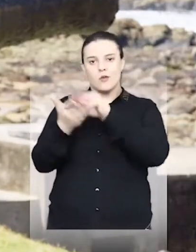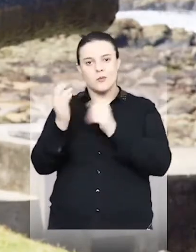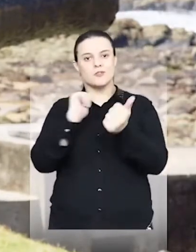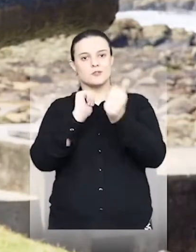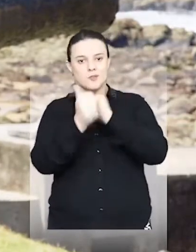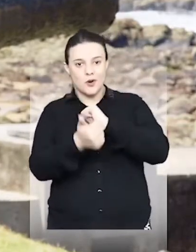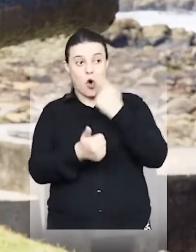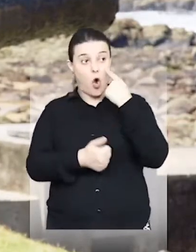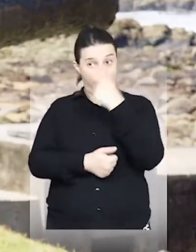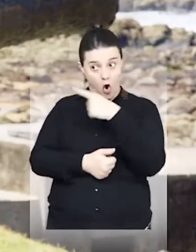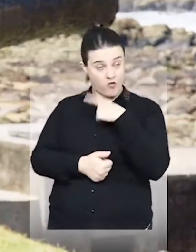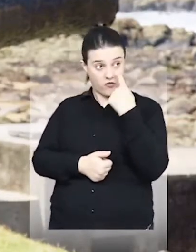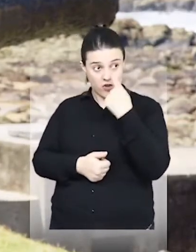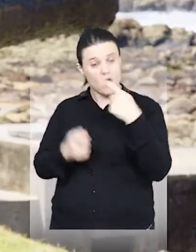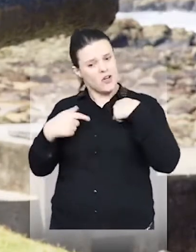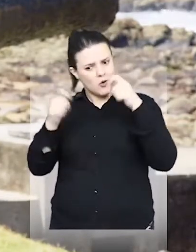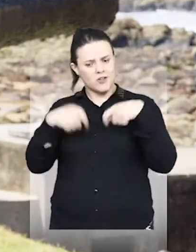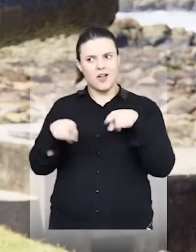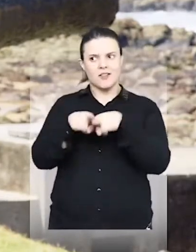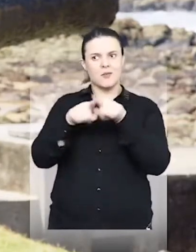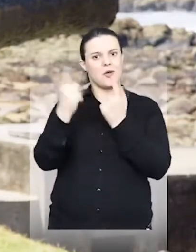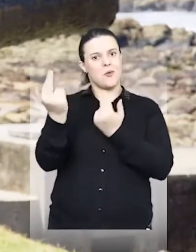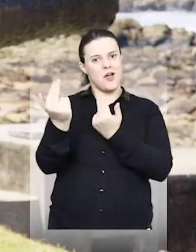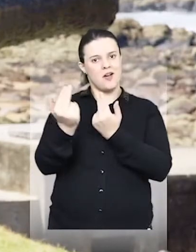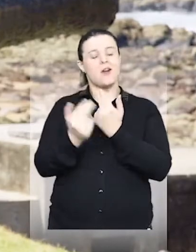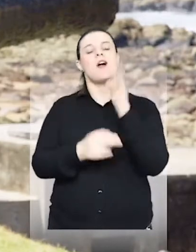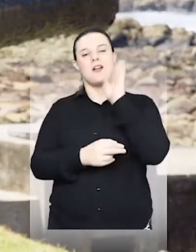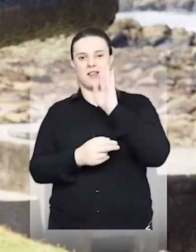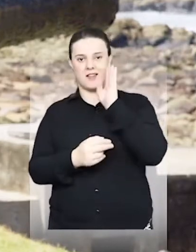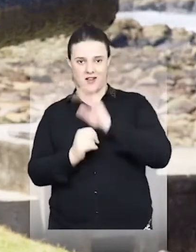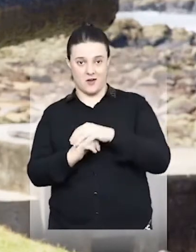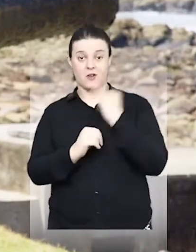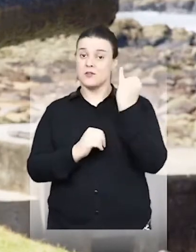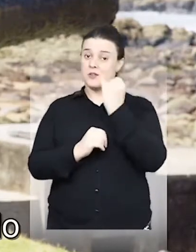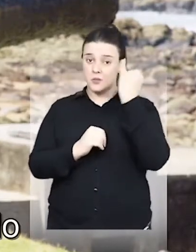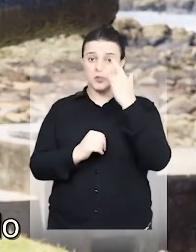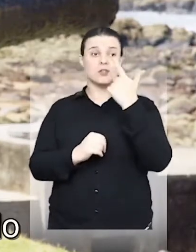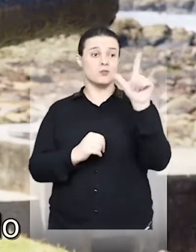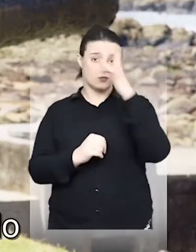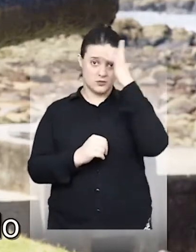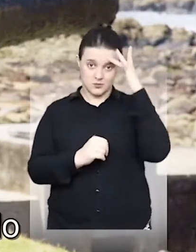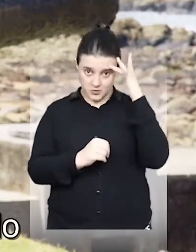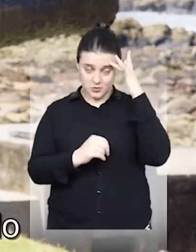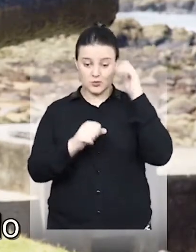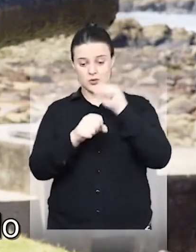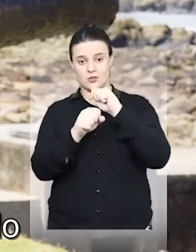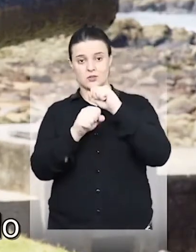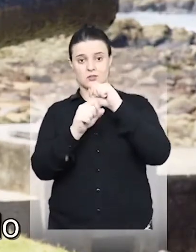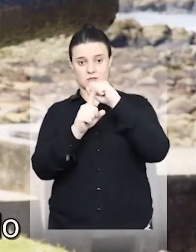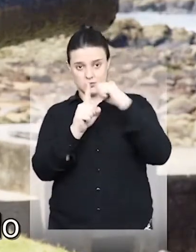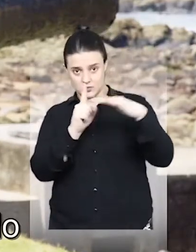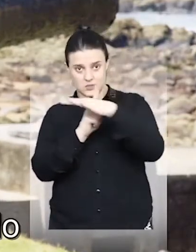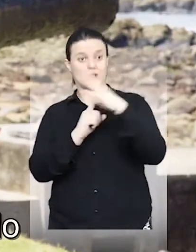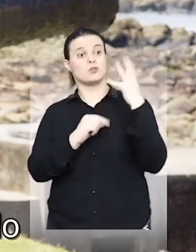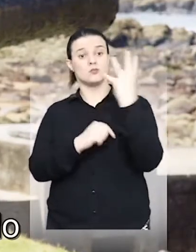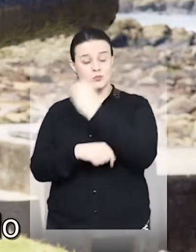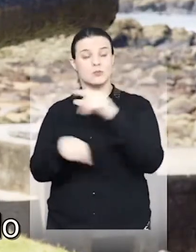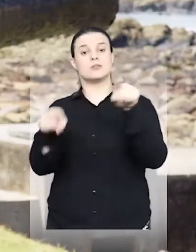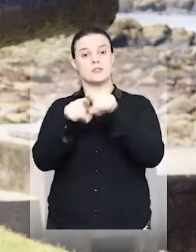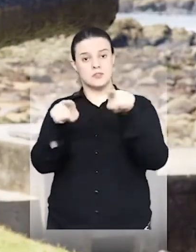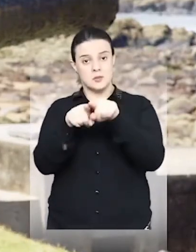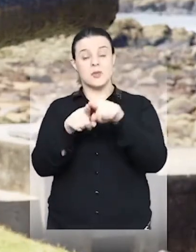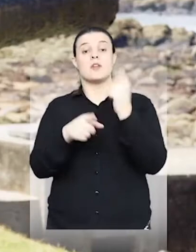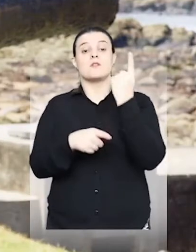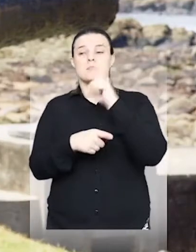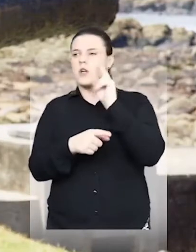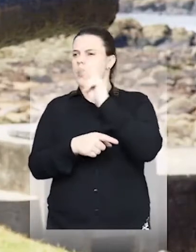esporte, possam ver, ele tá lá, então eu posso também. Isso é legal. É importante para que outras pessoas na sociedade como um todo